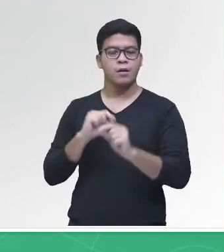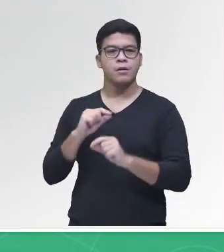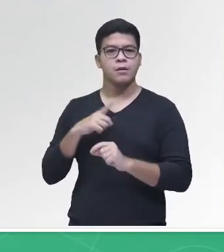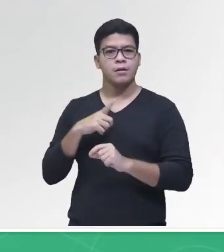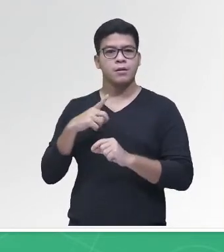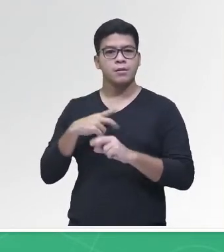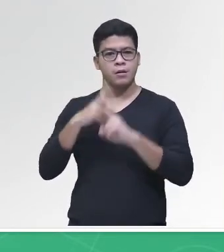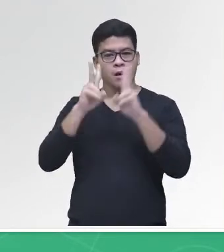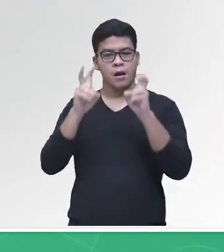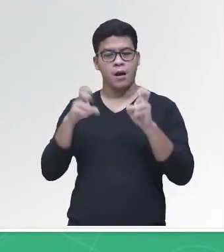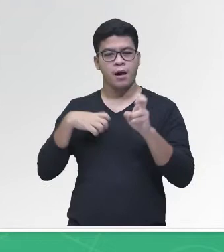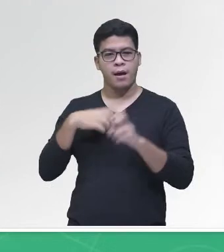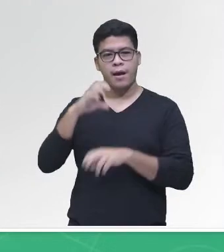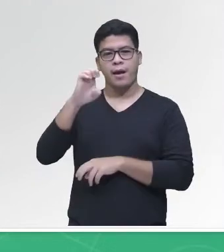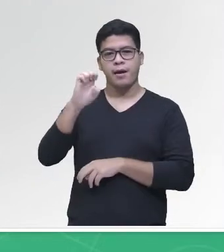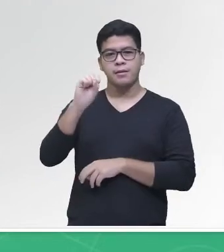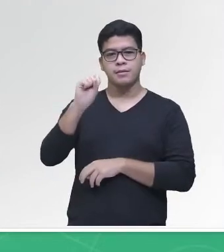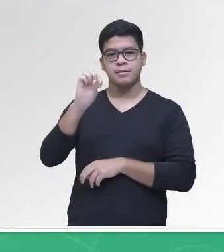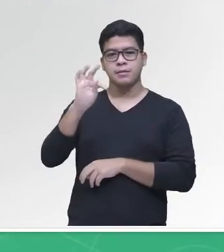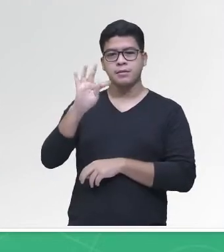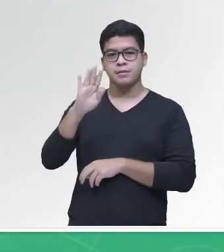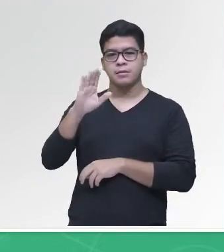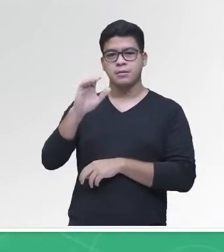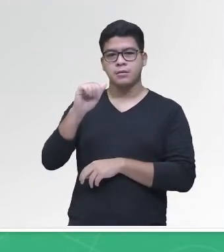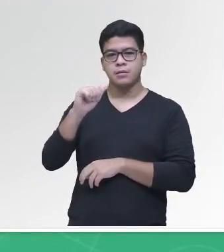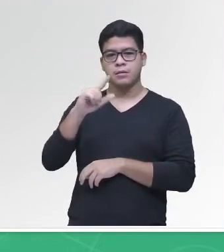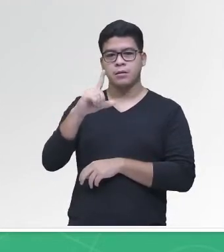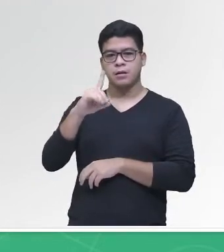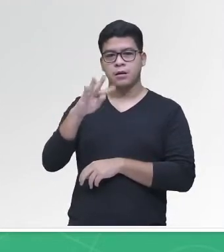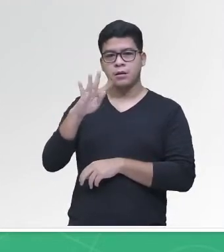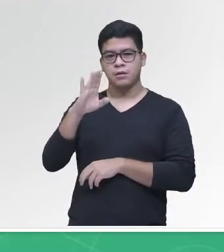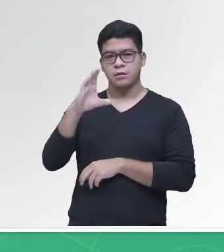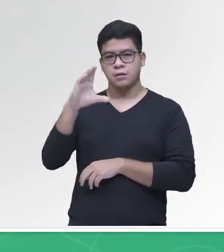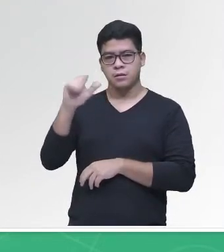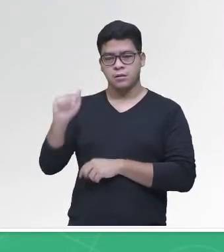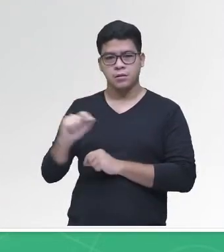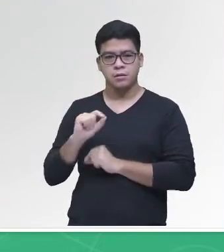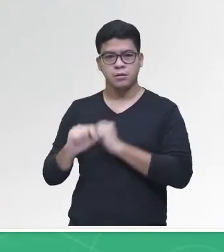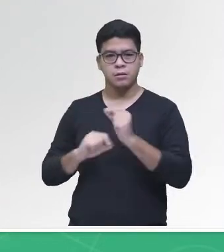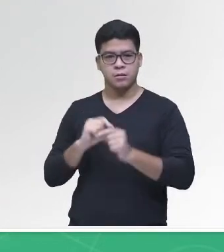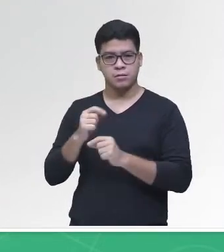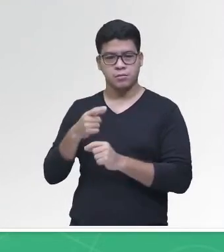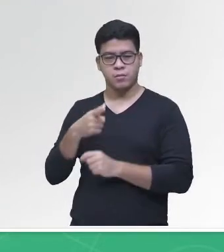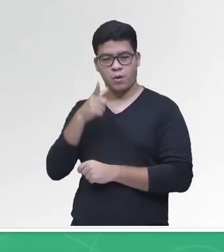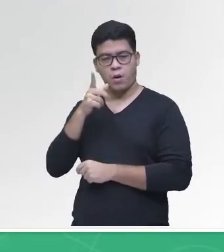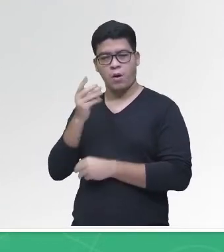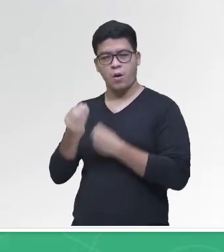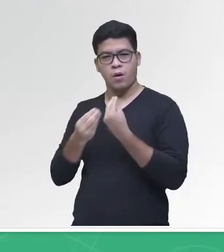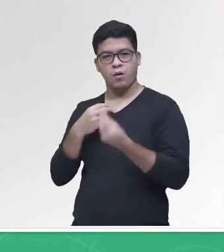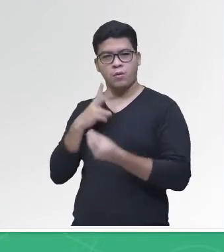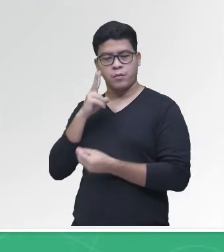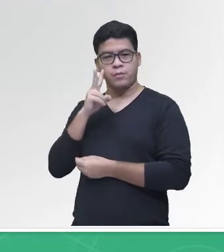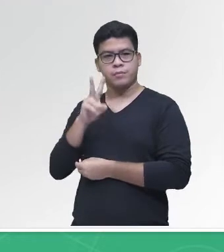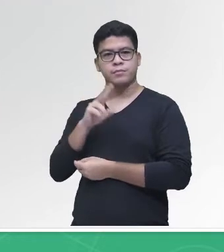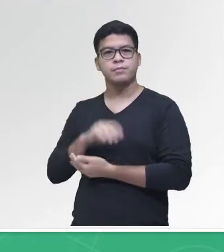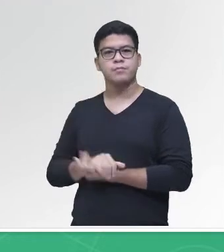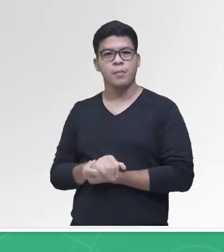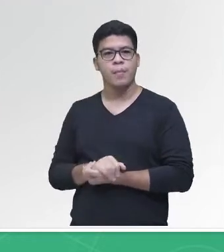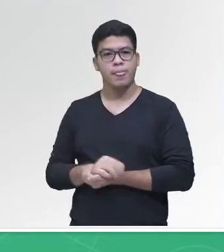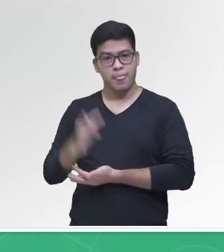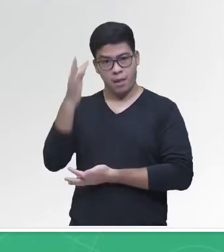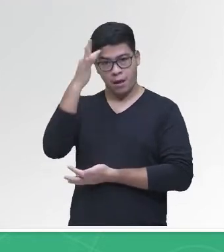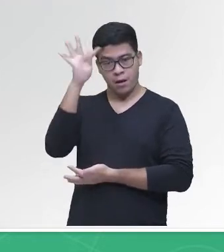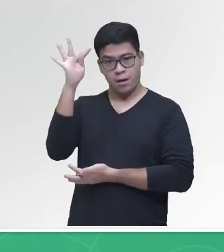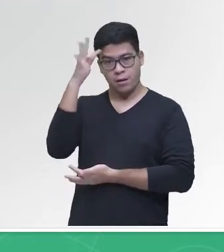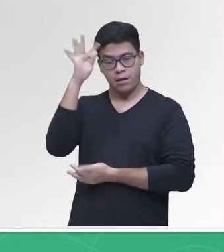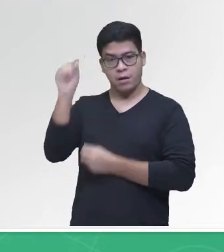eletricidade estática. Mas antes, vamos relembrar o que nós vimos na última aula. Vejam, nós estudamos